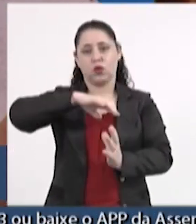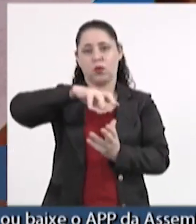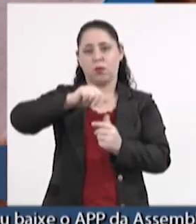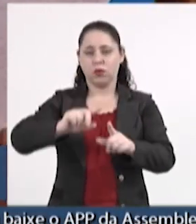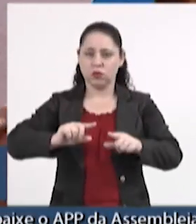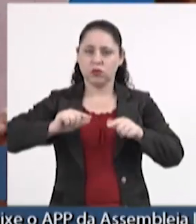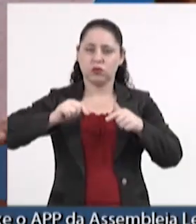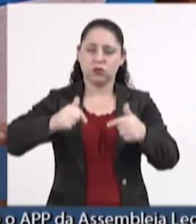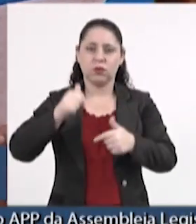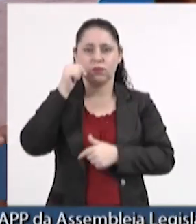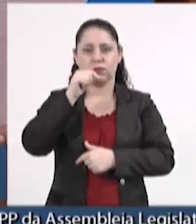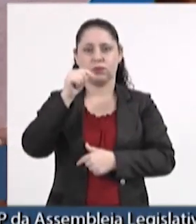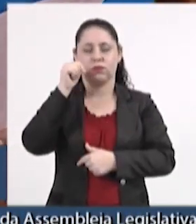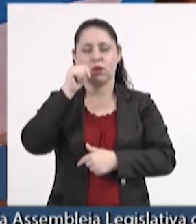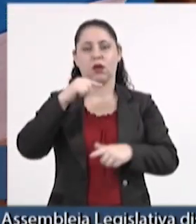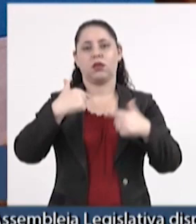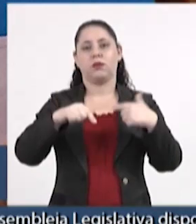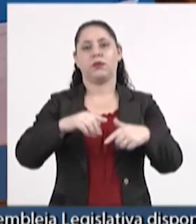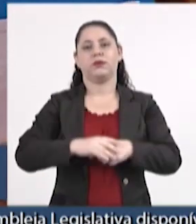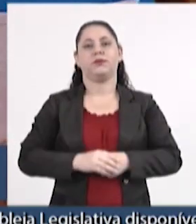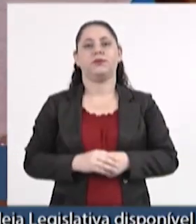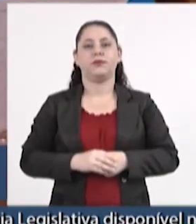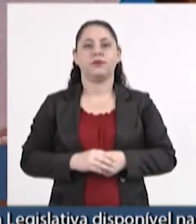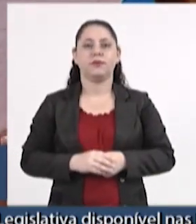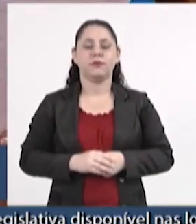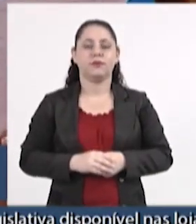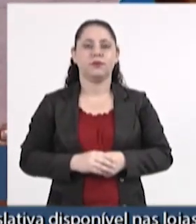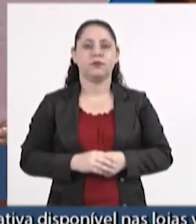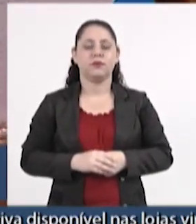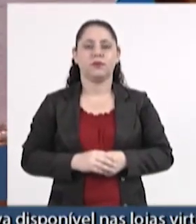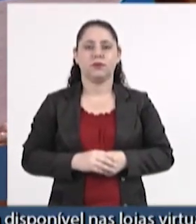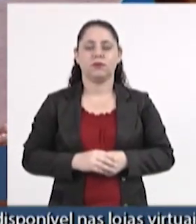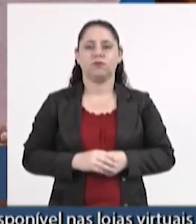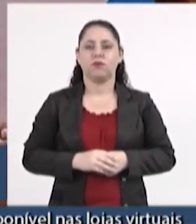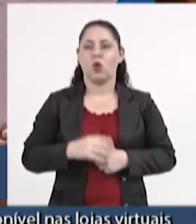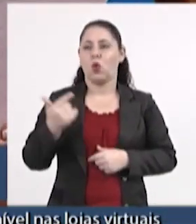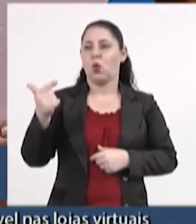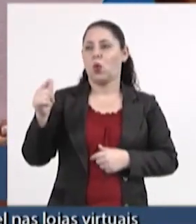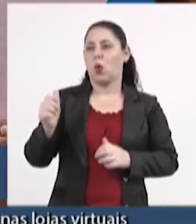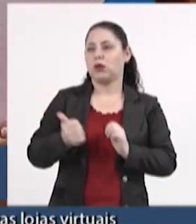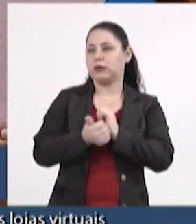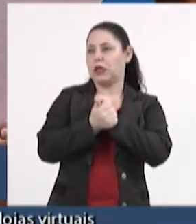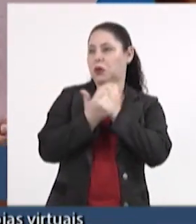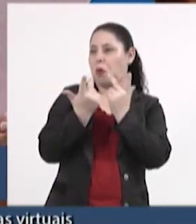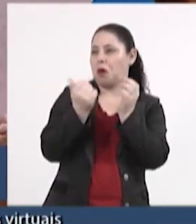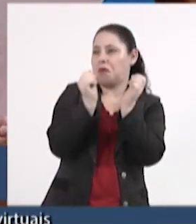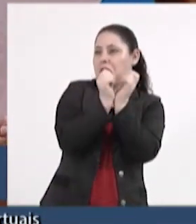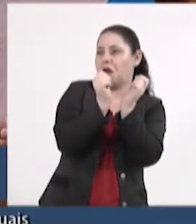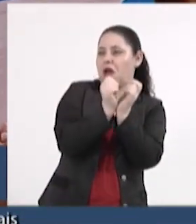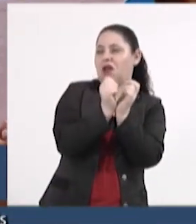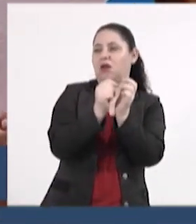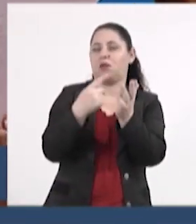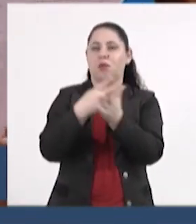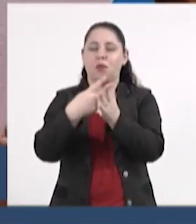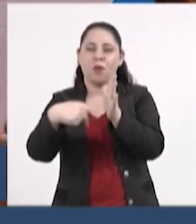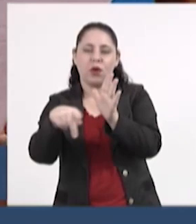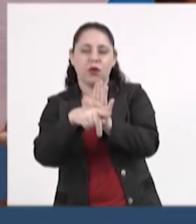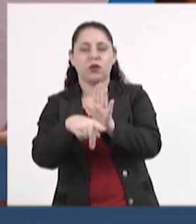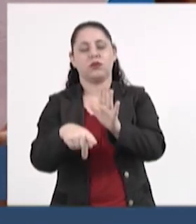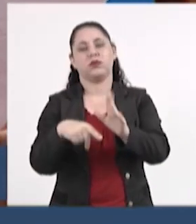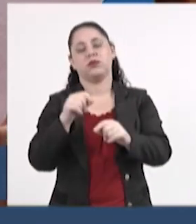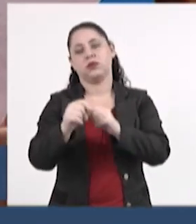de Luta das Mulheres Trabalhadoras, contra a exploração e opressão capitalista patriarcal. E